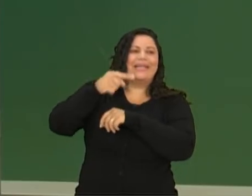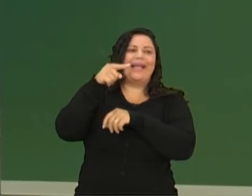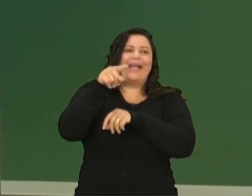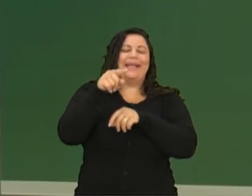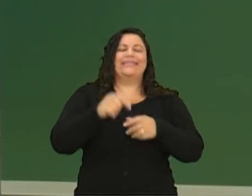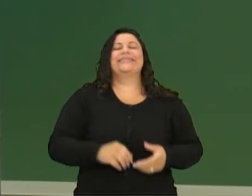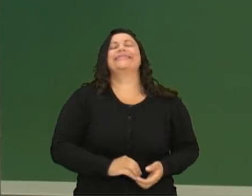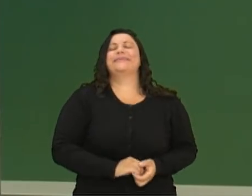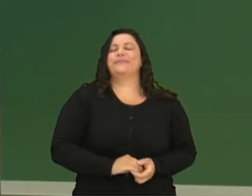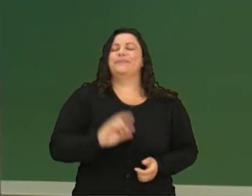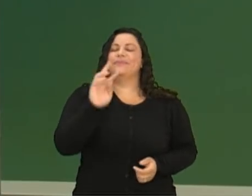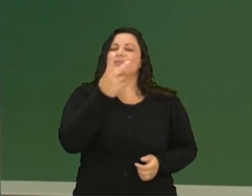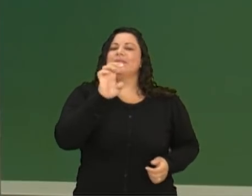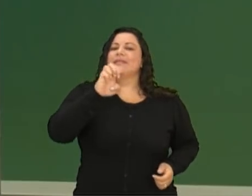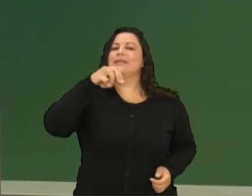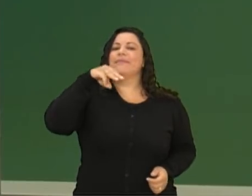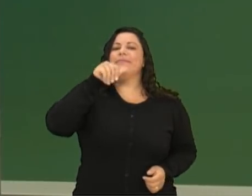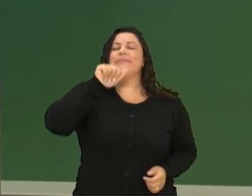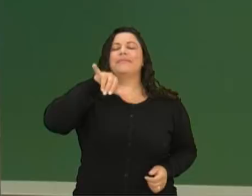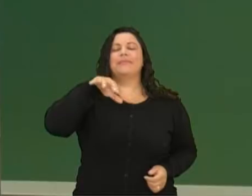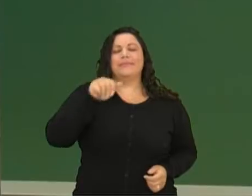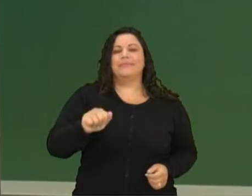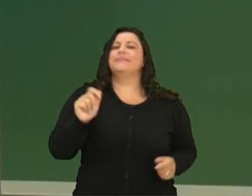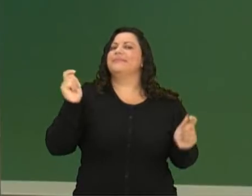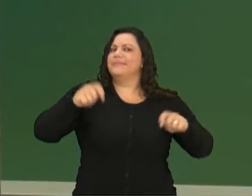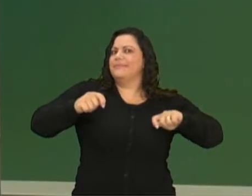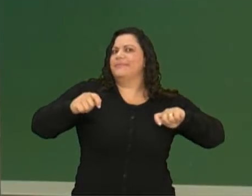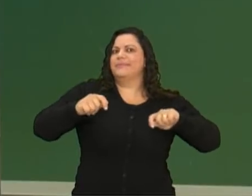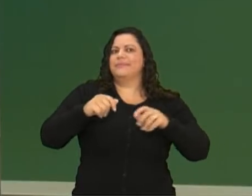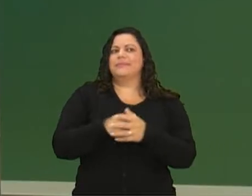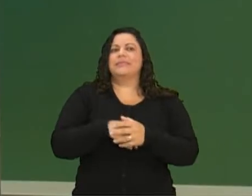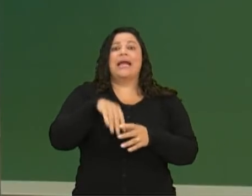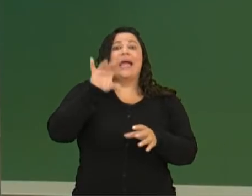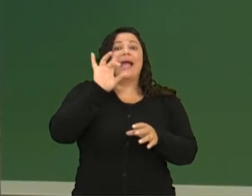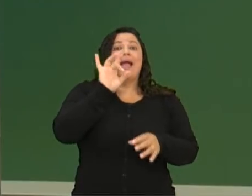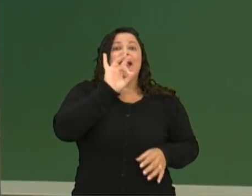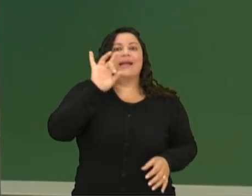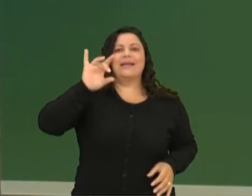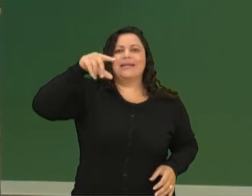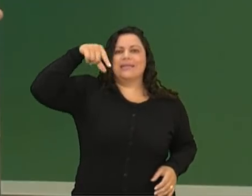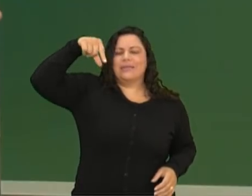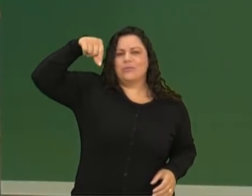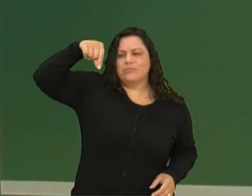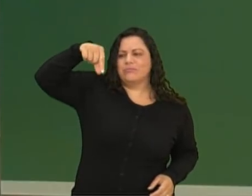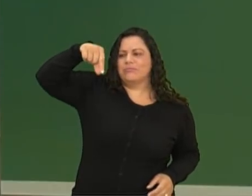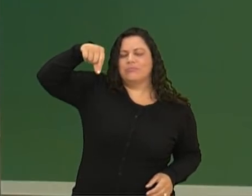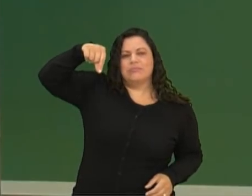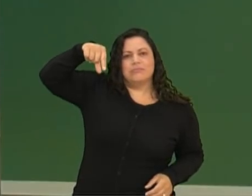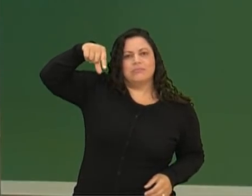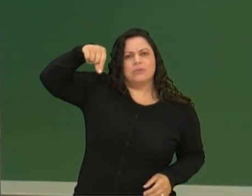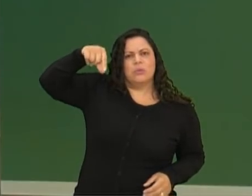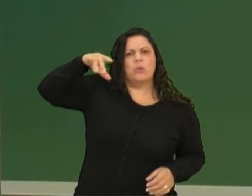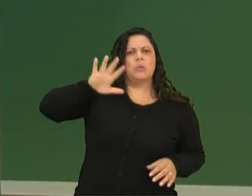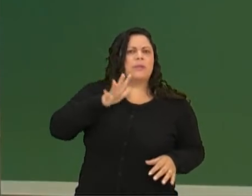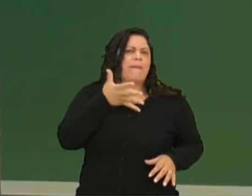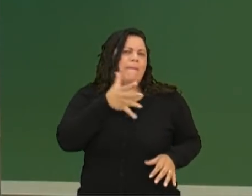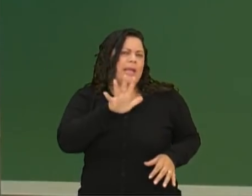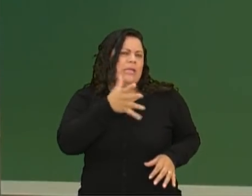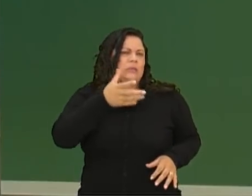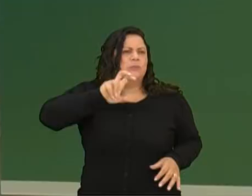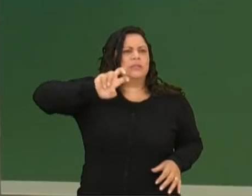a hemácia, tá? Então, mais ou menos, em cada gota do nosso sangue, tem aproximadamente